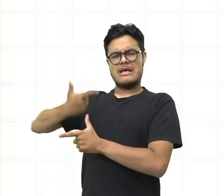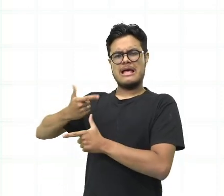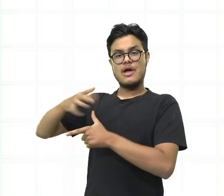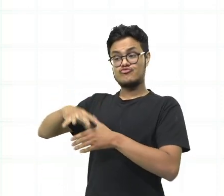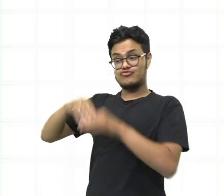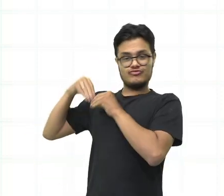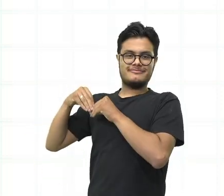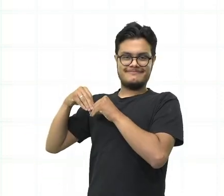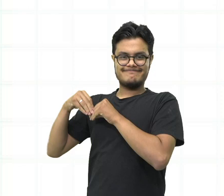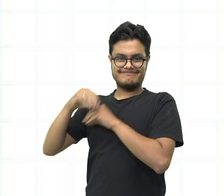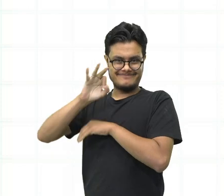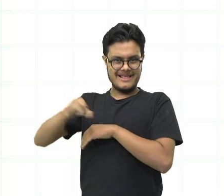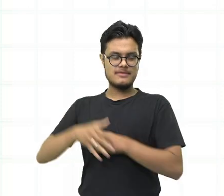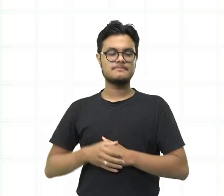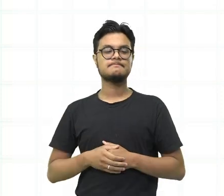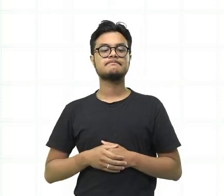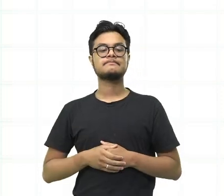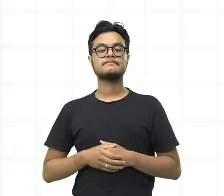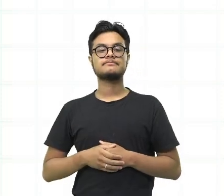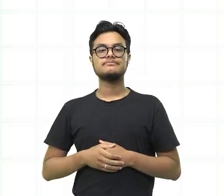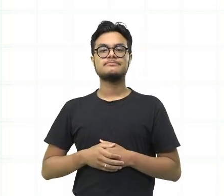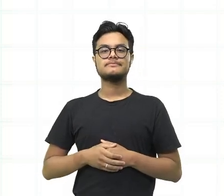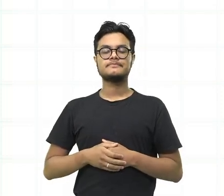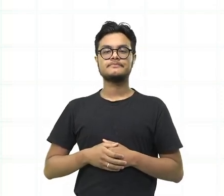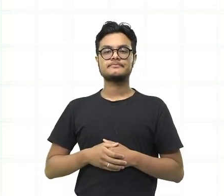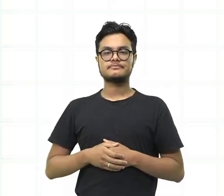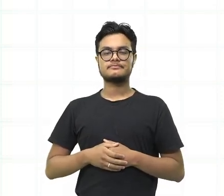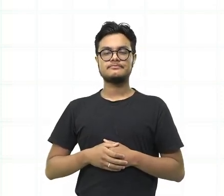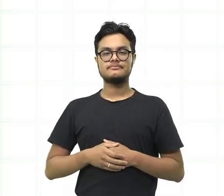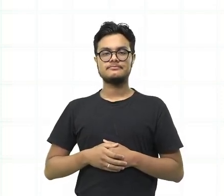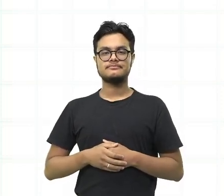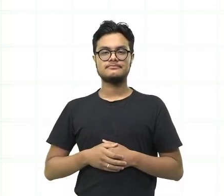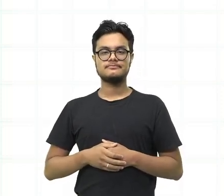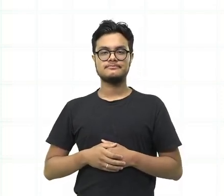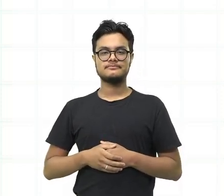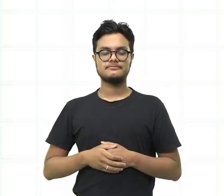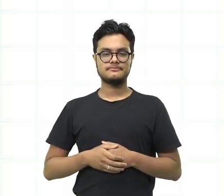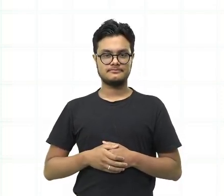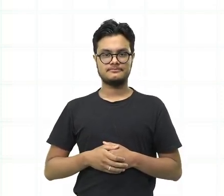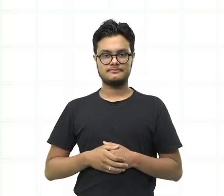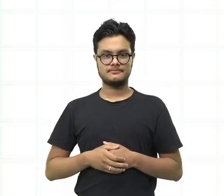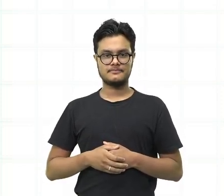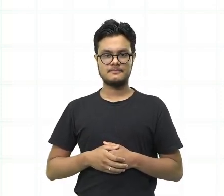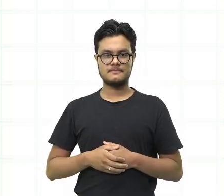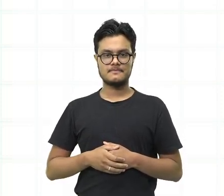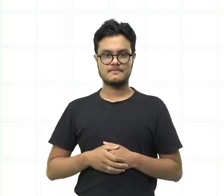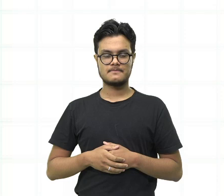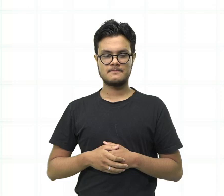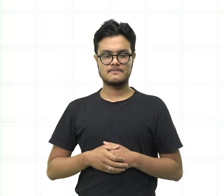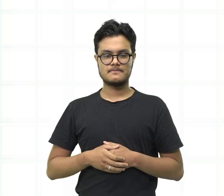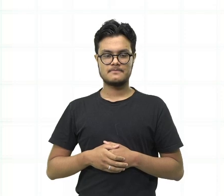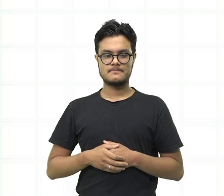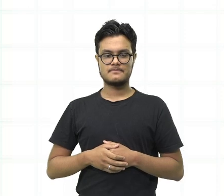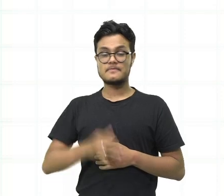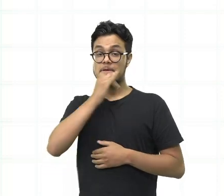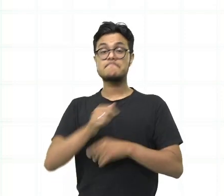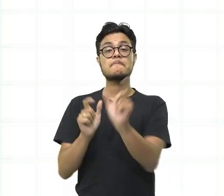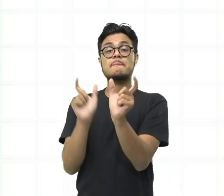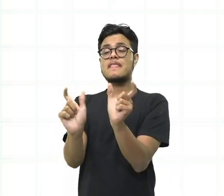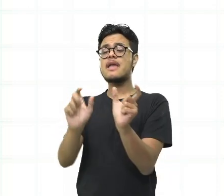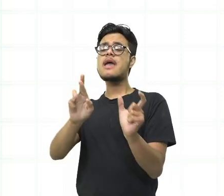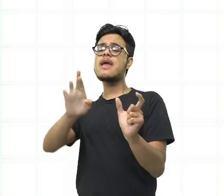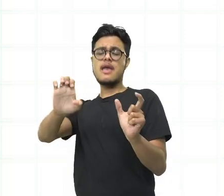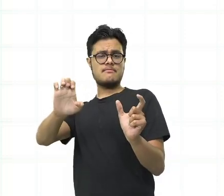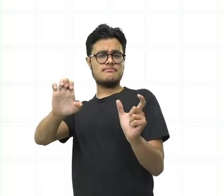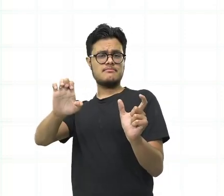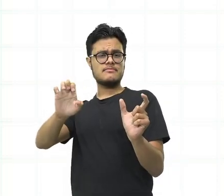vou tirar, né? Então, eu já estava calçado e agora eu vou tirar os meus sapatos. Então, descalçar.